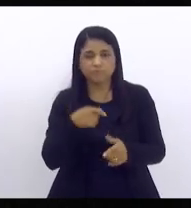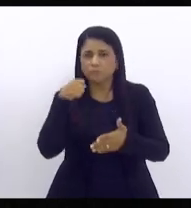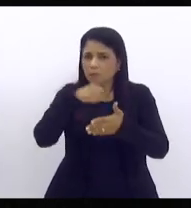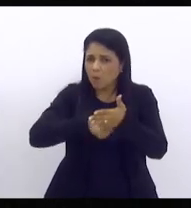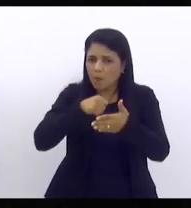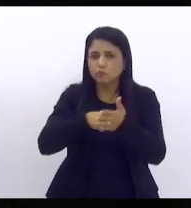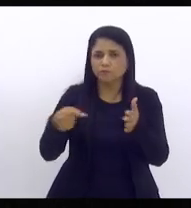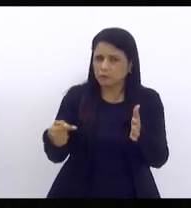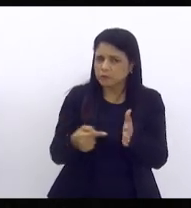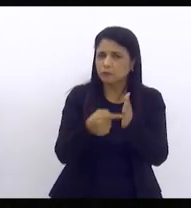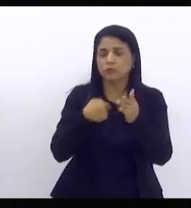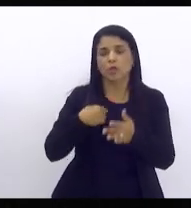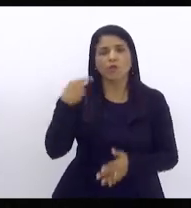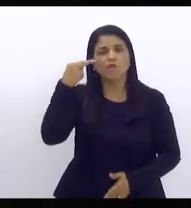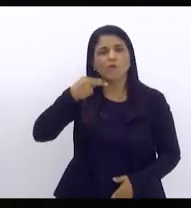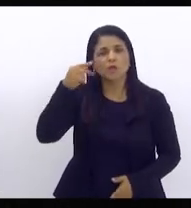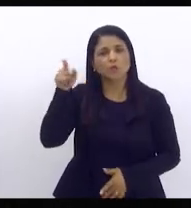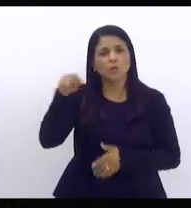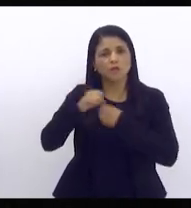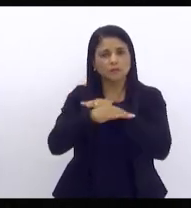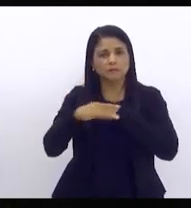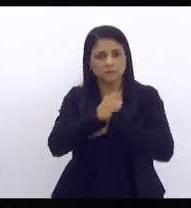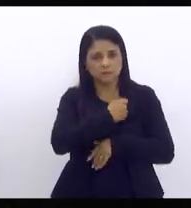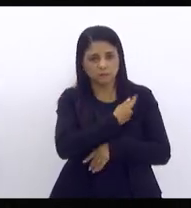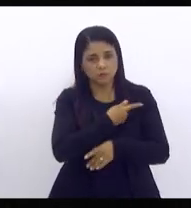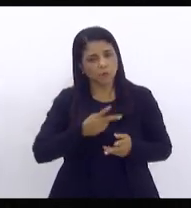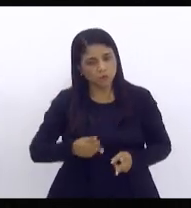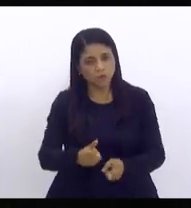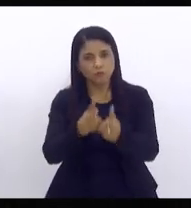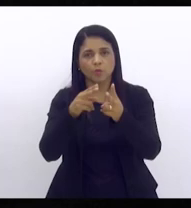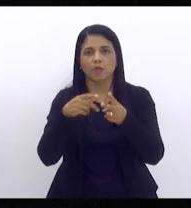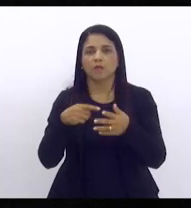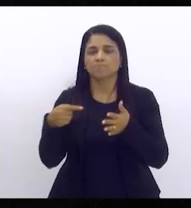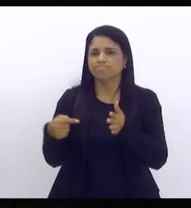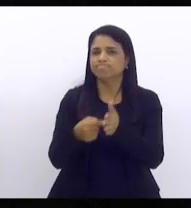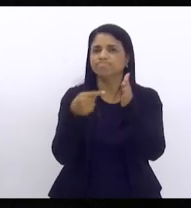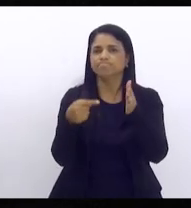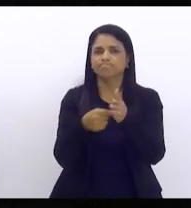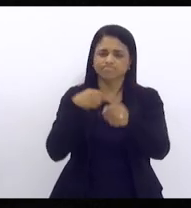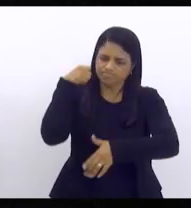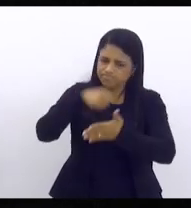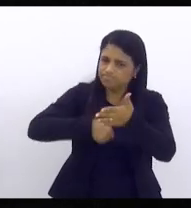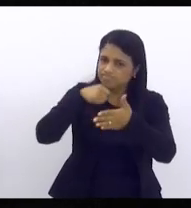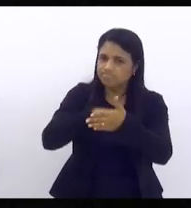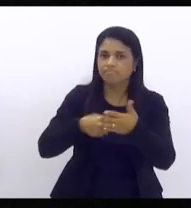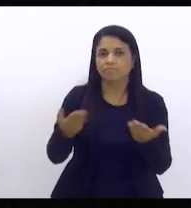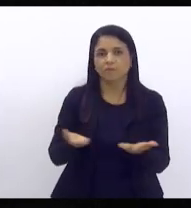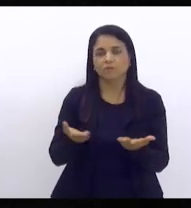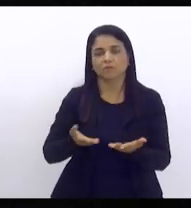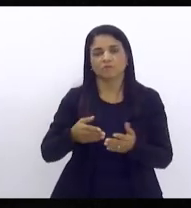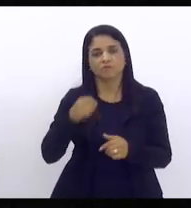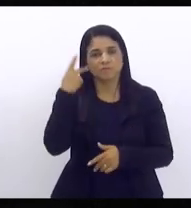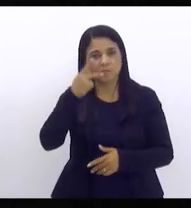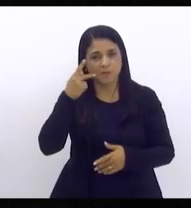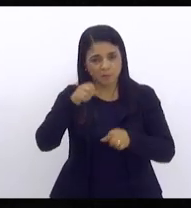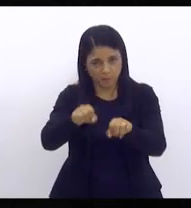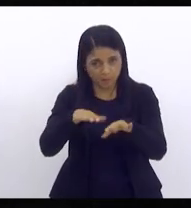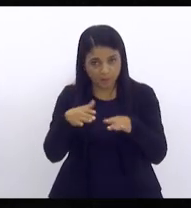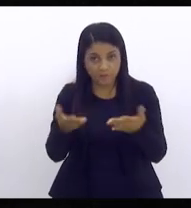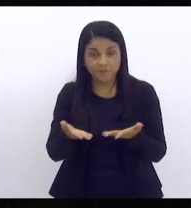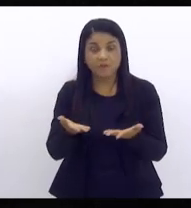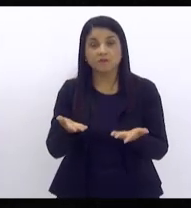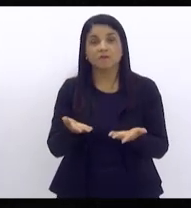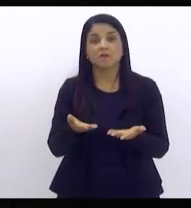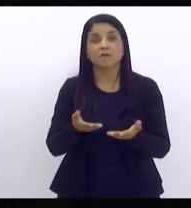tínhamos quando eu era vereador naquela cidade e que seguirei dando esta mesma batalha aqui no parlamento. Outro tema também que